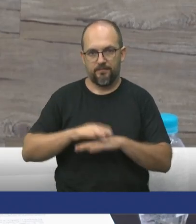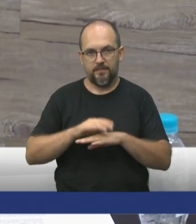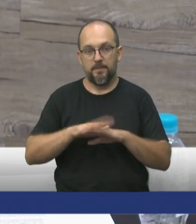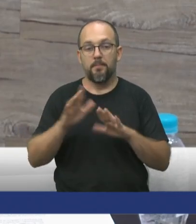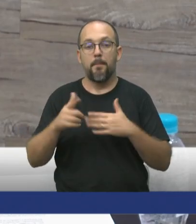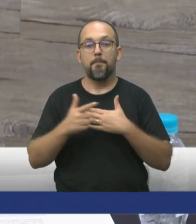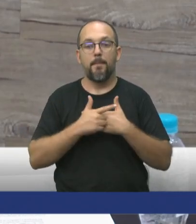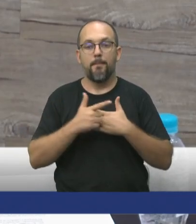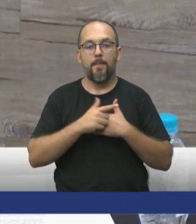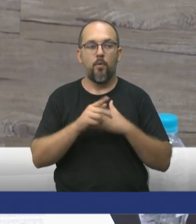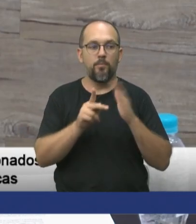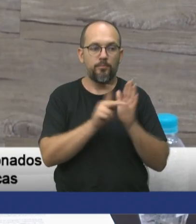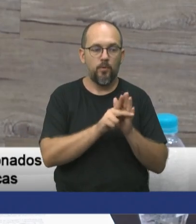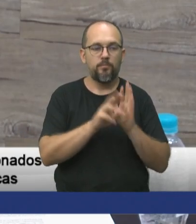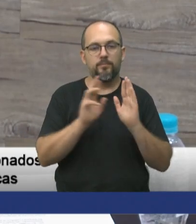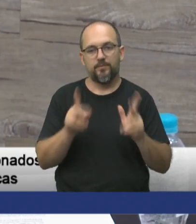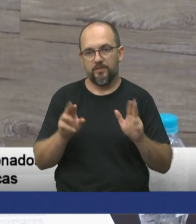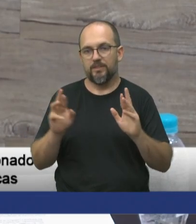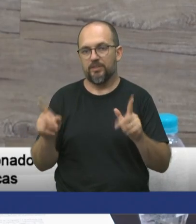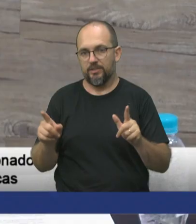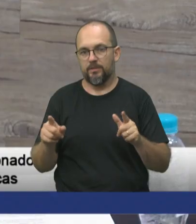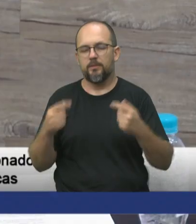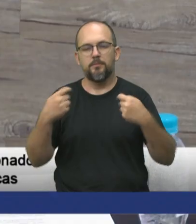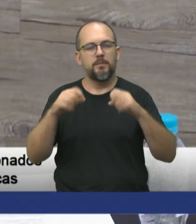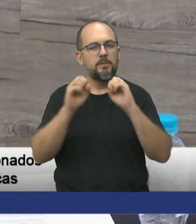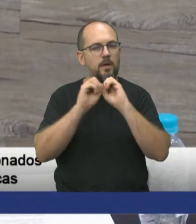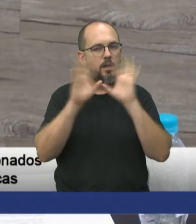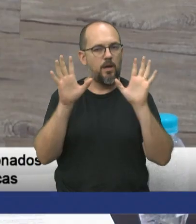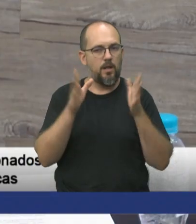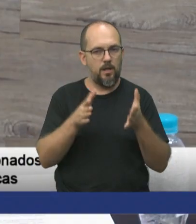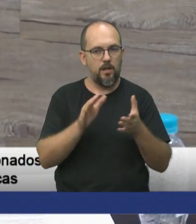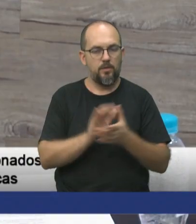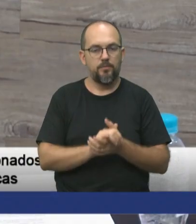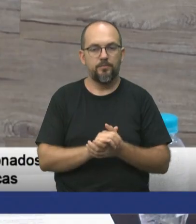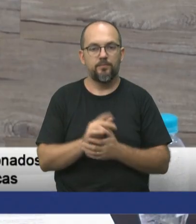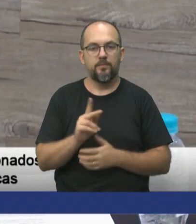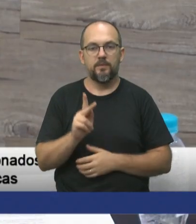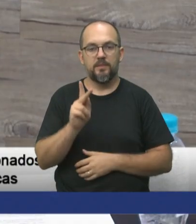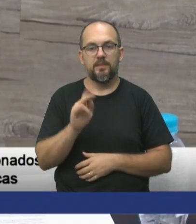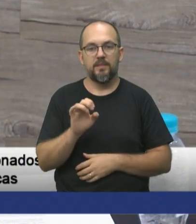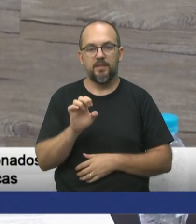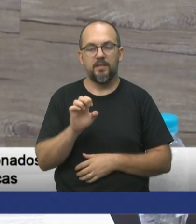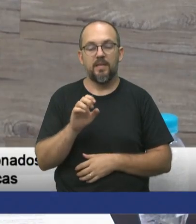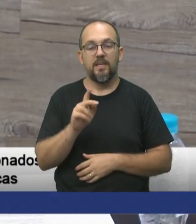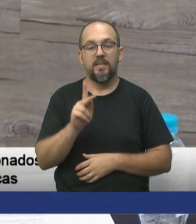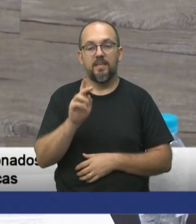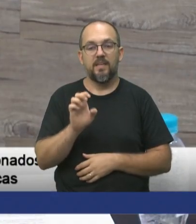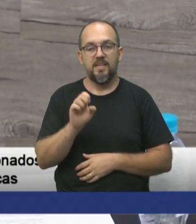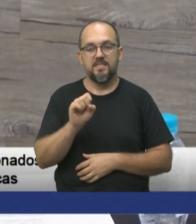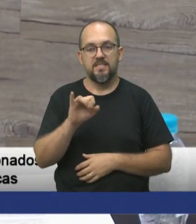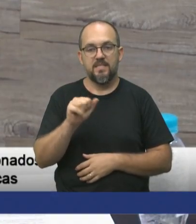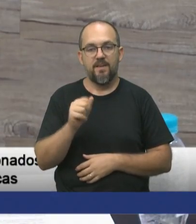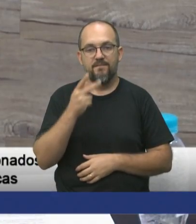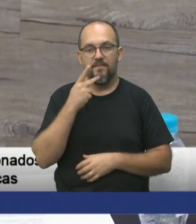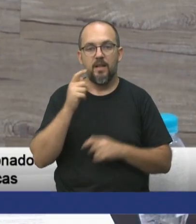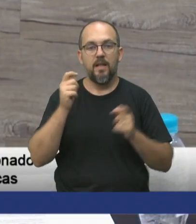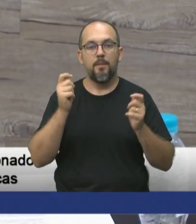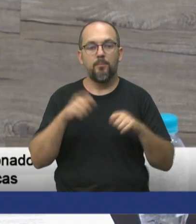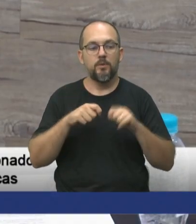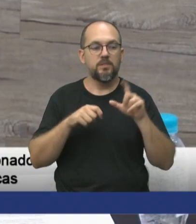papéis diferentes. E isso precisa, acho que, ficar bem delimitado. Quando Kézia fala sobre a possibilidade de escolher